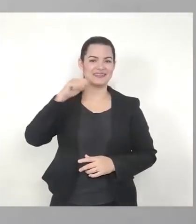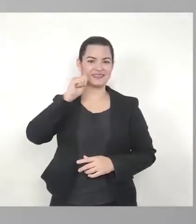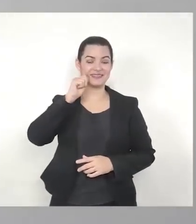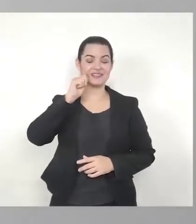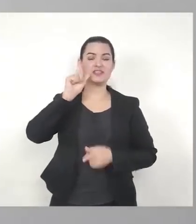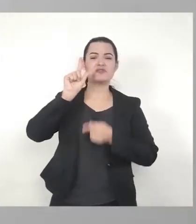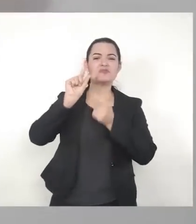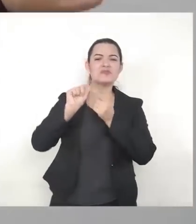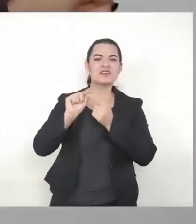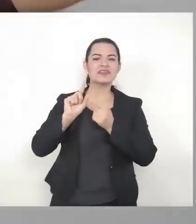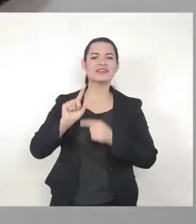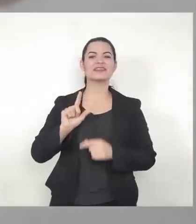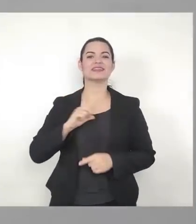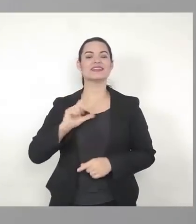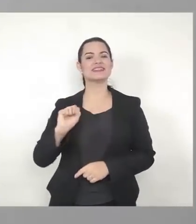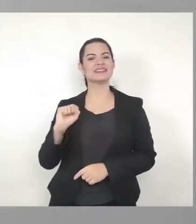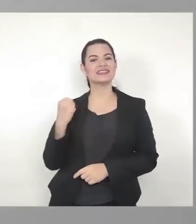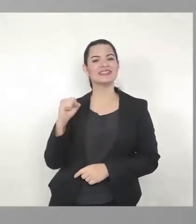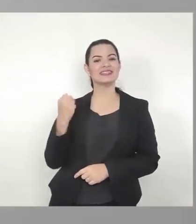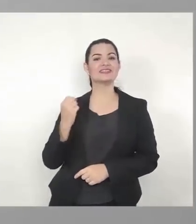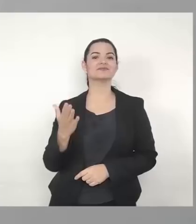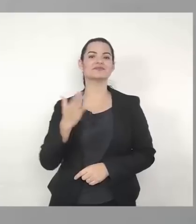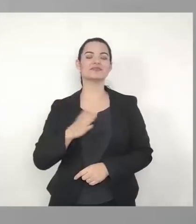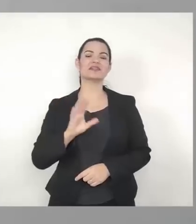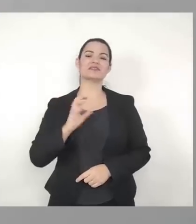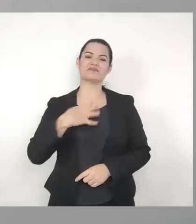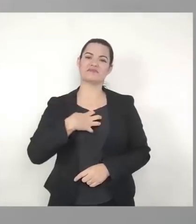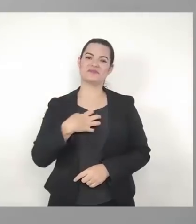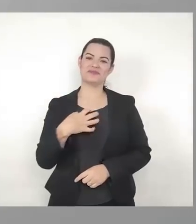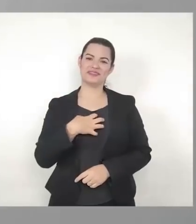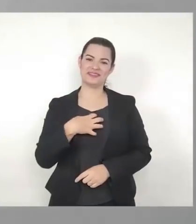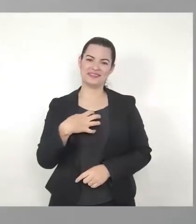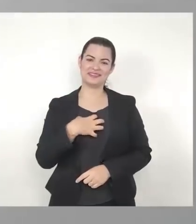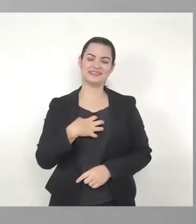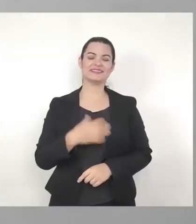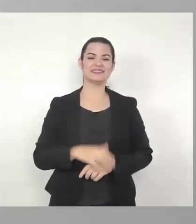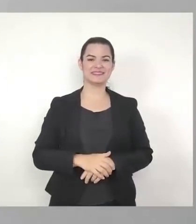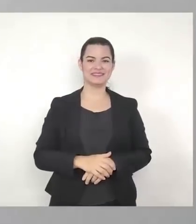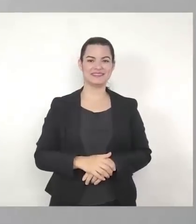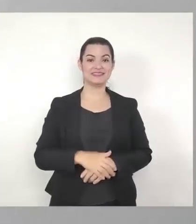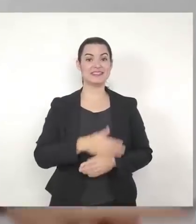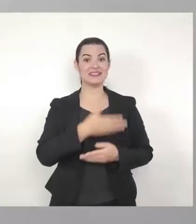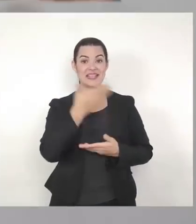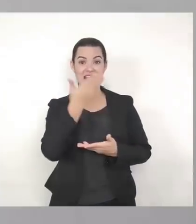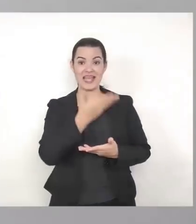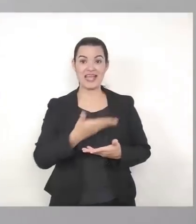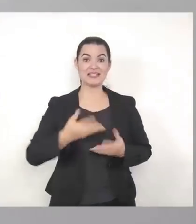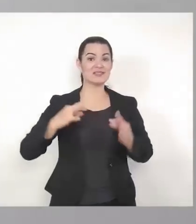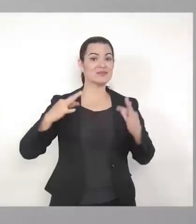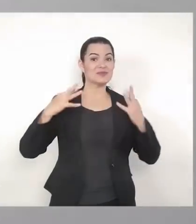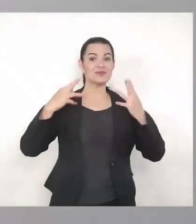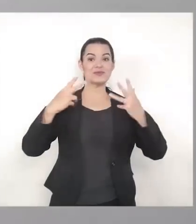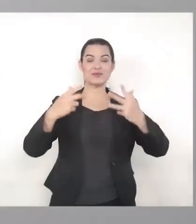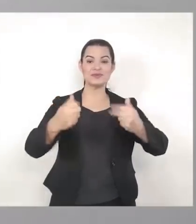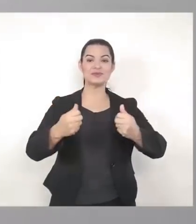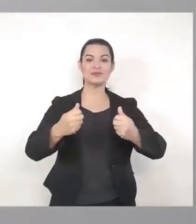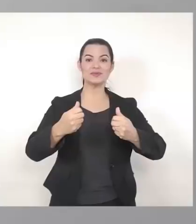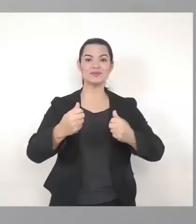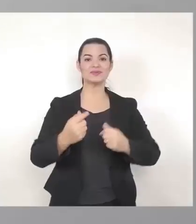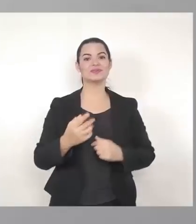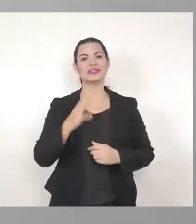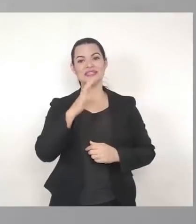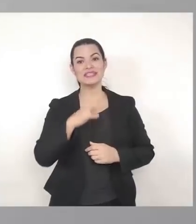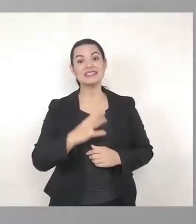pequenininho nós temos Sergipe e aqui nós temos a Bahia. Então, essa parte todinha